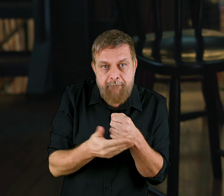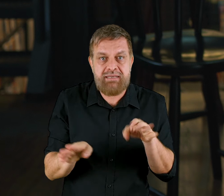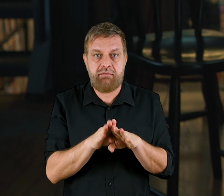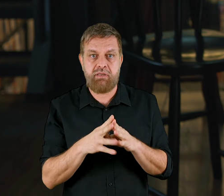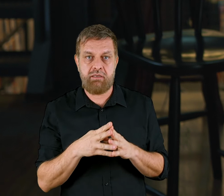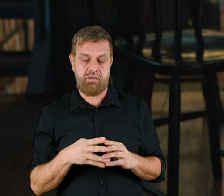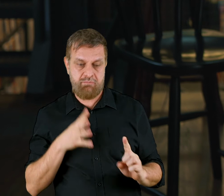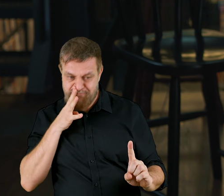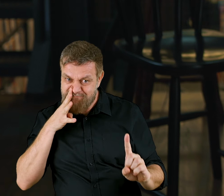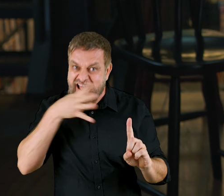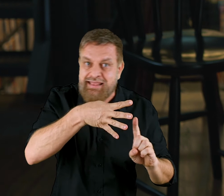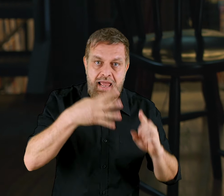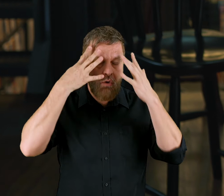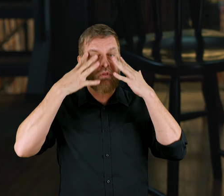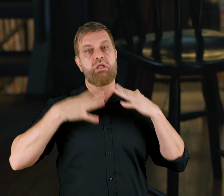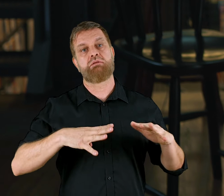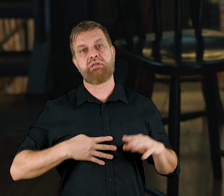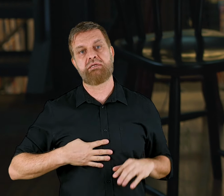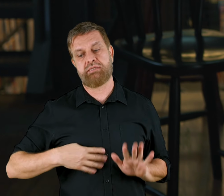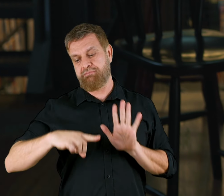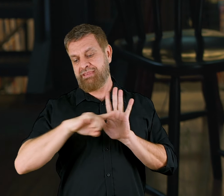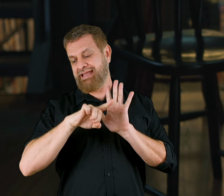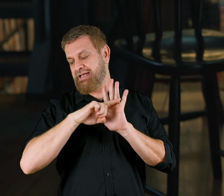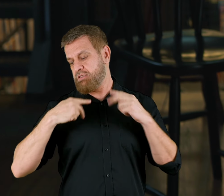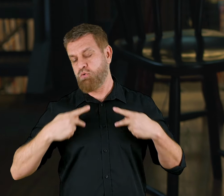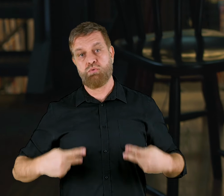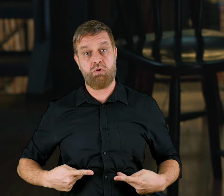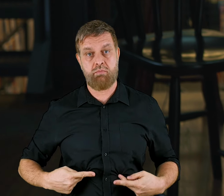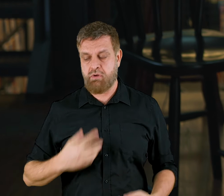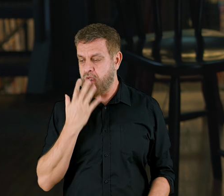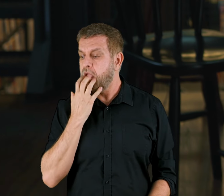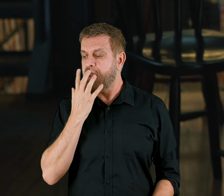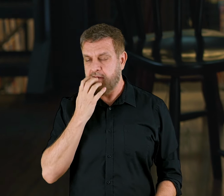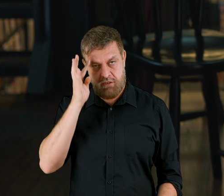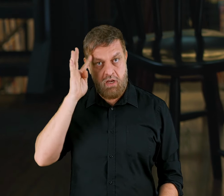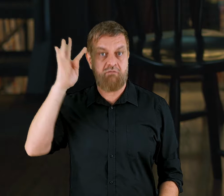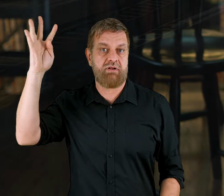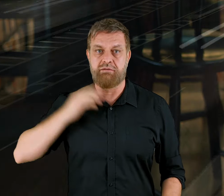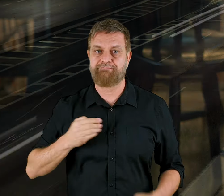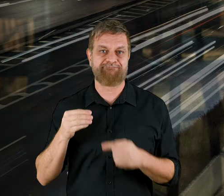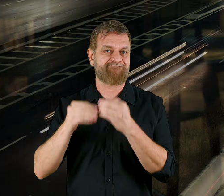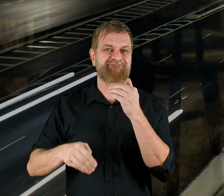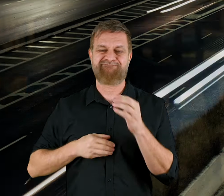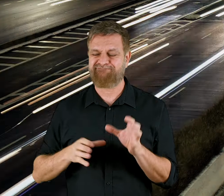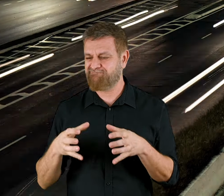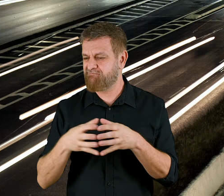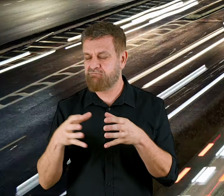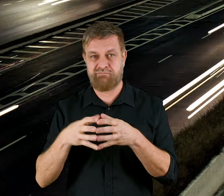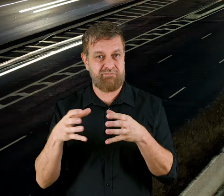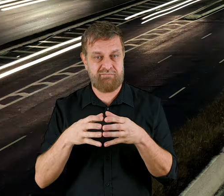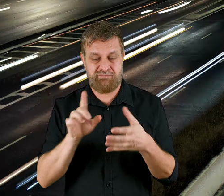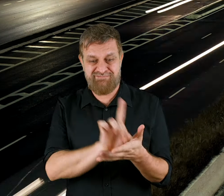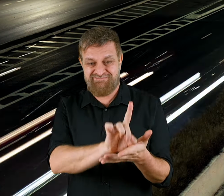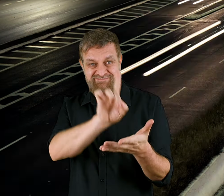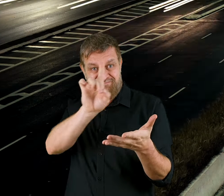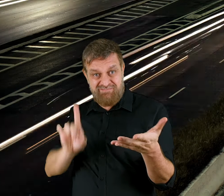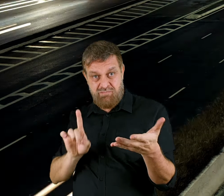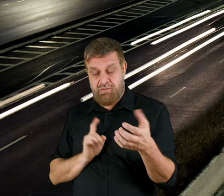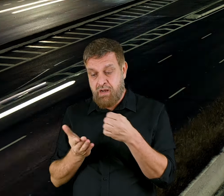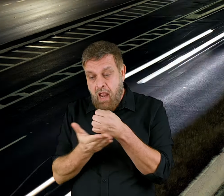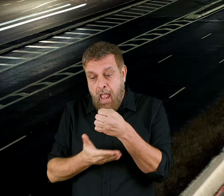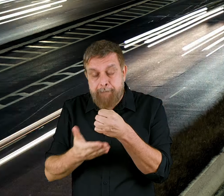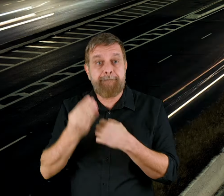contra a natureza e uma negação do corpo. E Nietzsche é um filósofo que não está nesse tipo de pensamento. Ele está muito ancorado